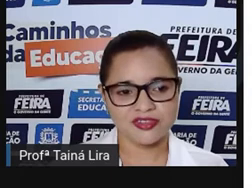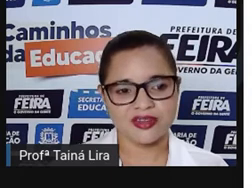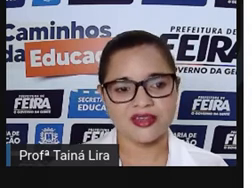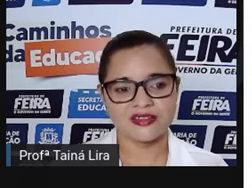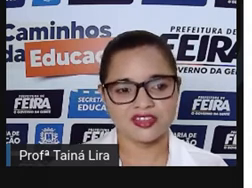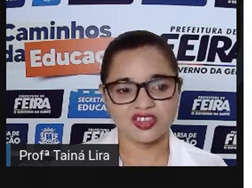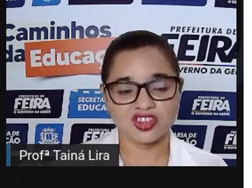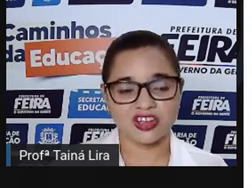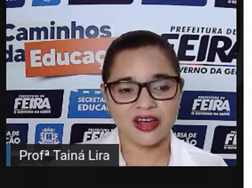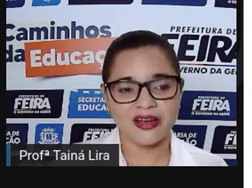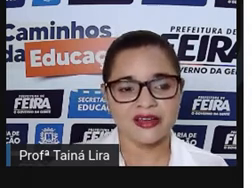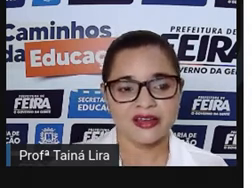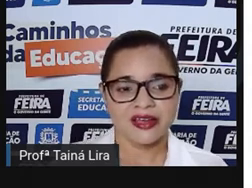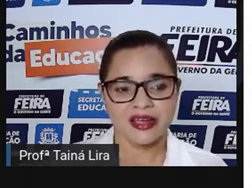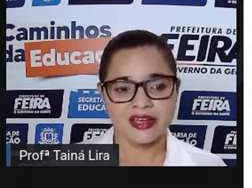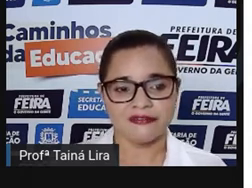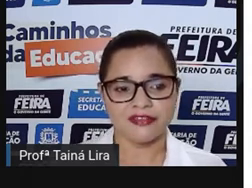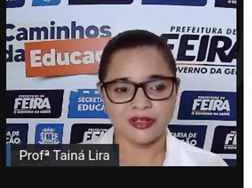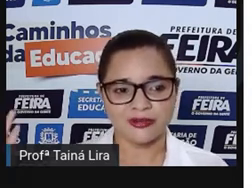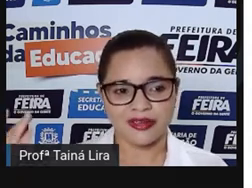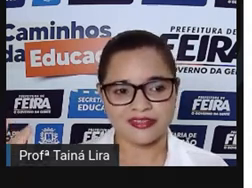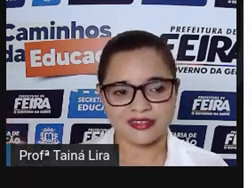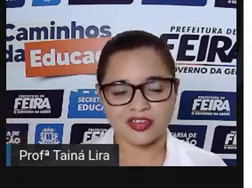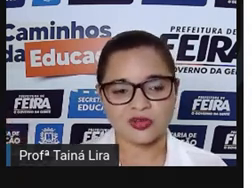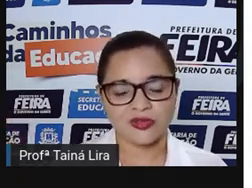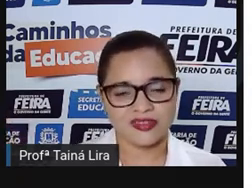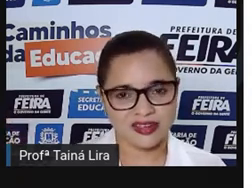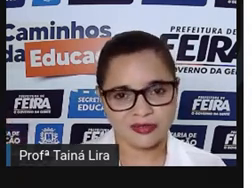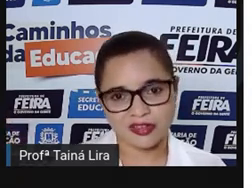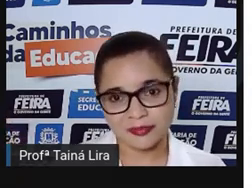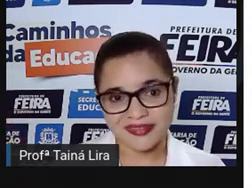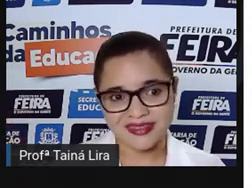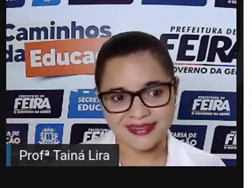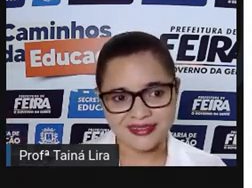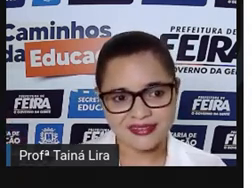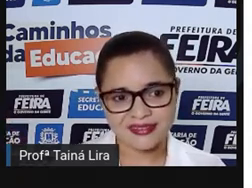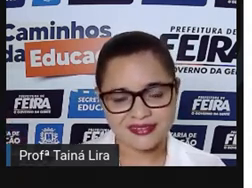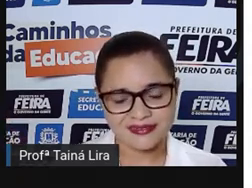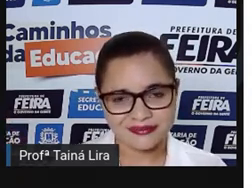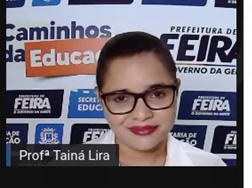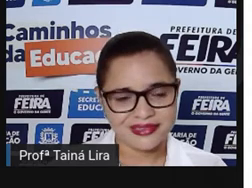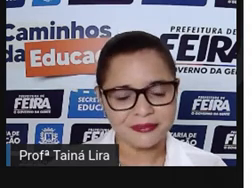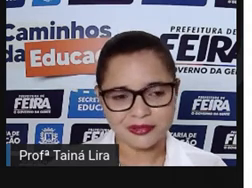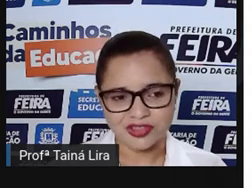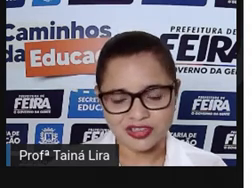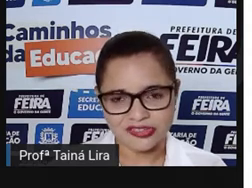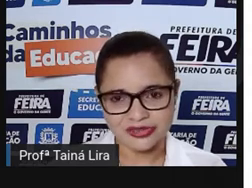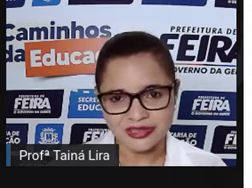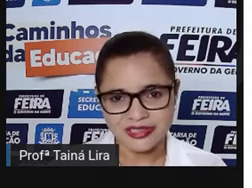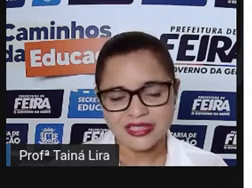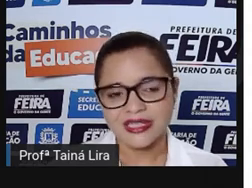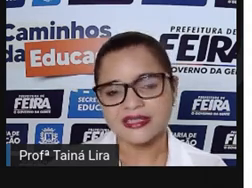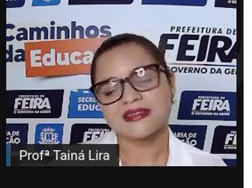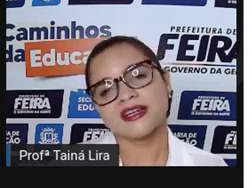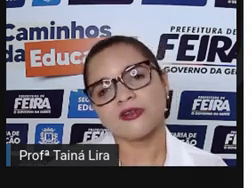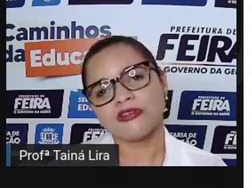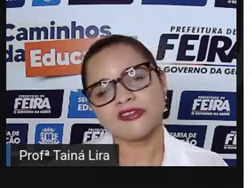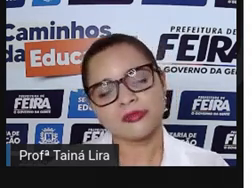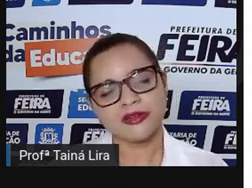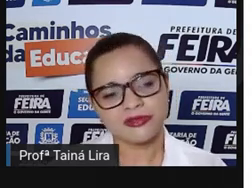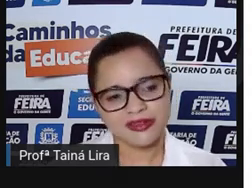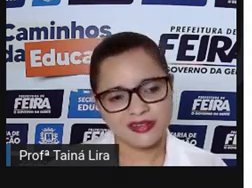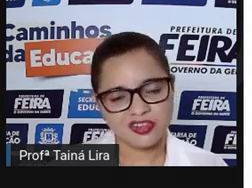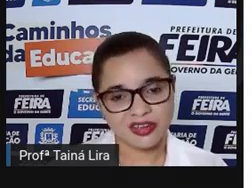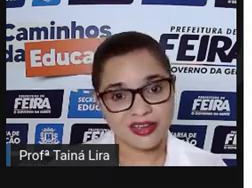para vocês? A gente já viu essas questões em aulas passadas? Lembram disso? Então,